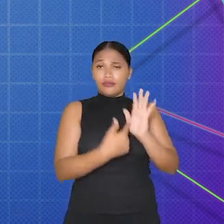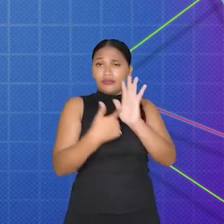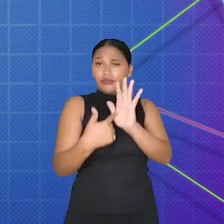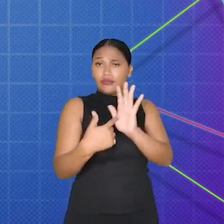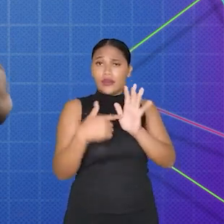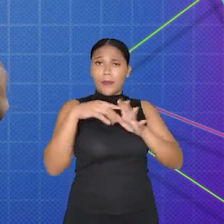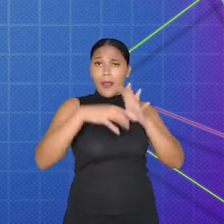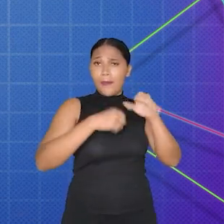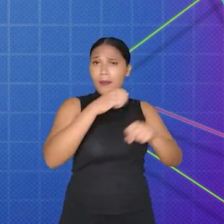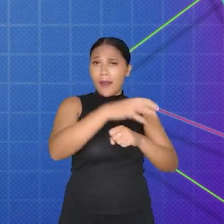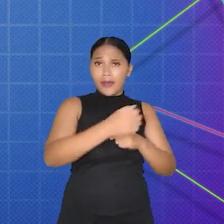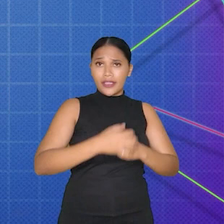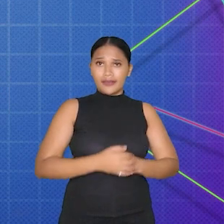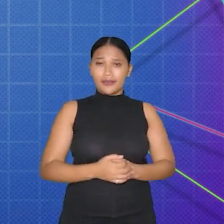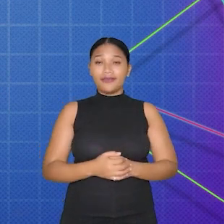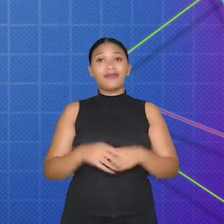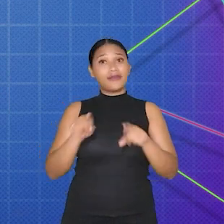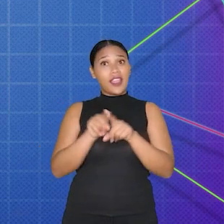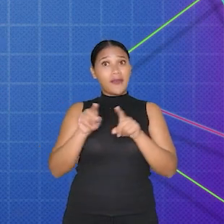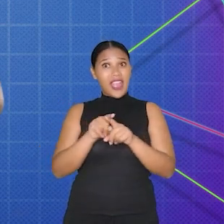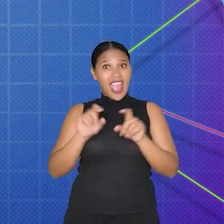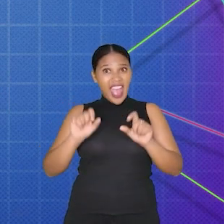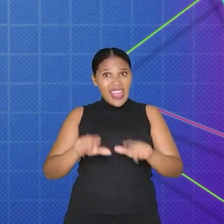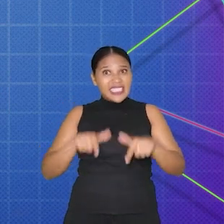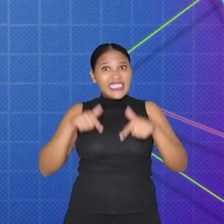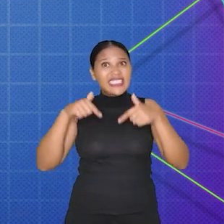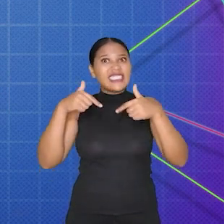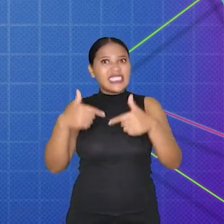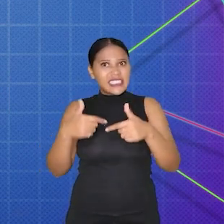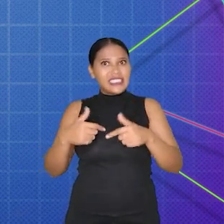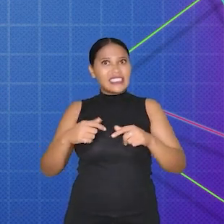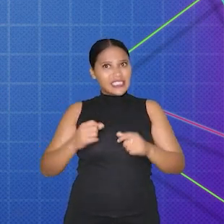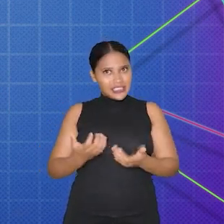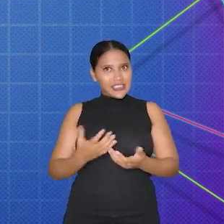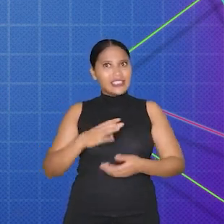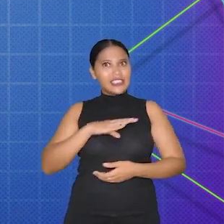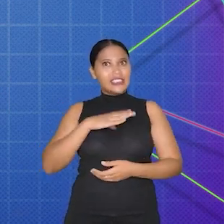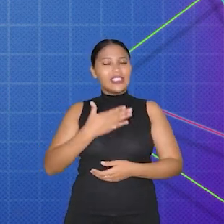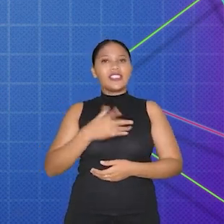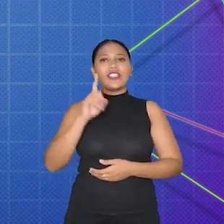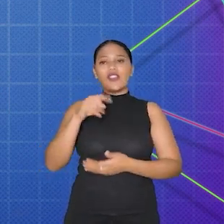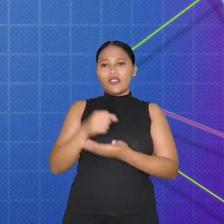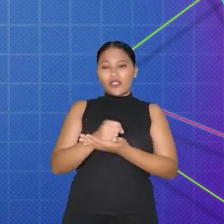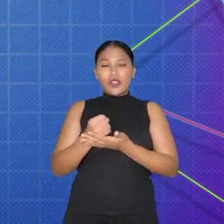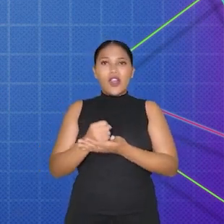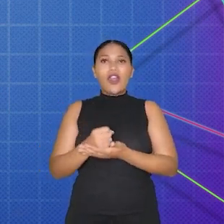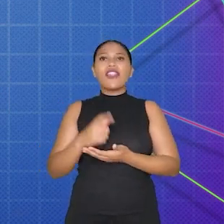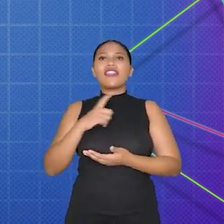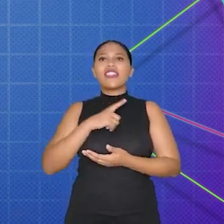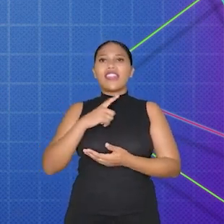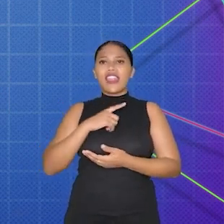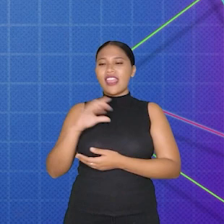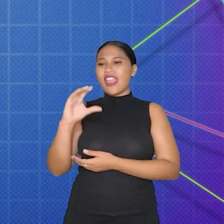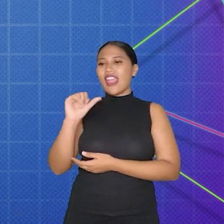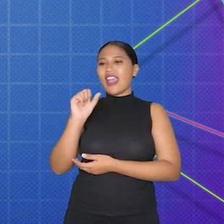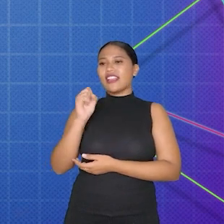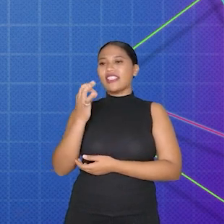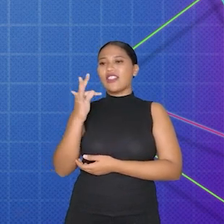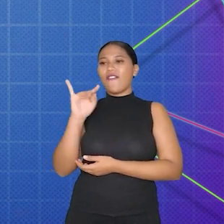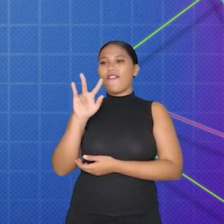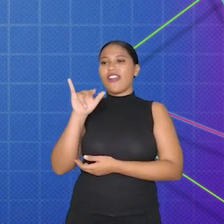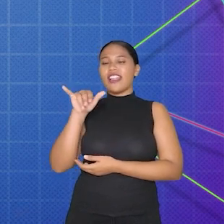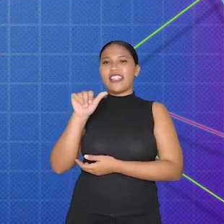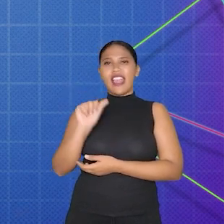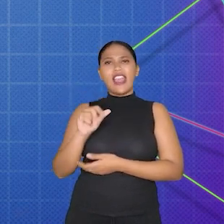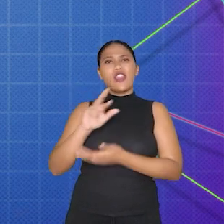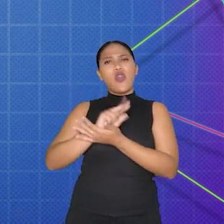de batalha e de exploração. Jogos de ação. Jogos de ação em pixel art, como Contra, Metal Slug e Castlevania,